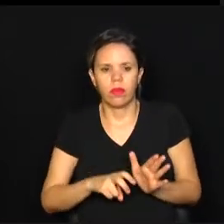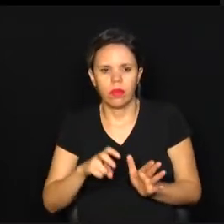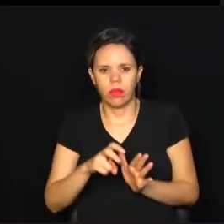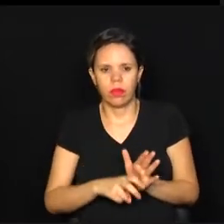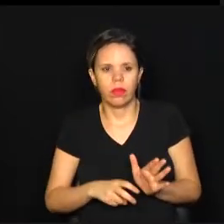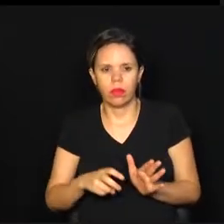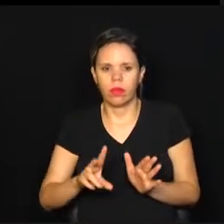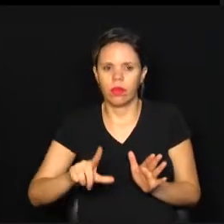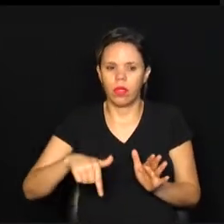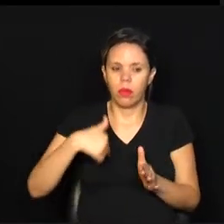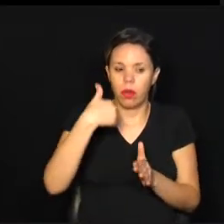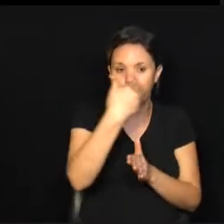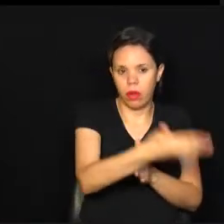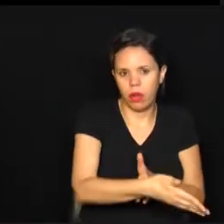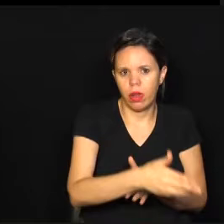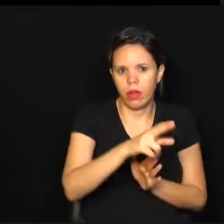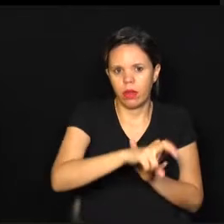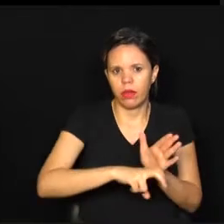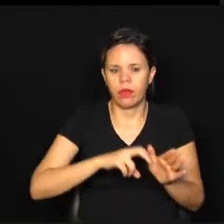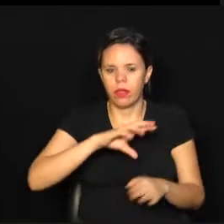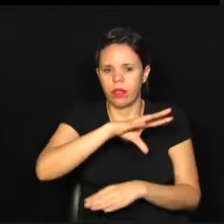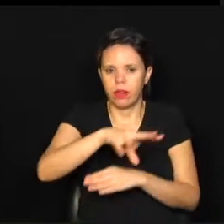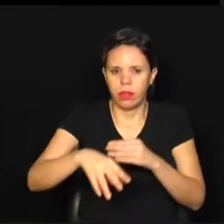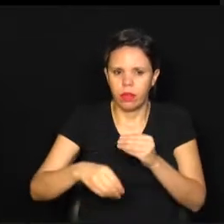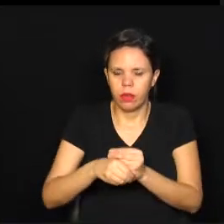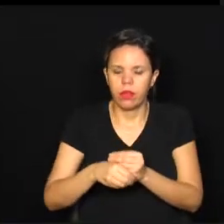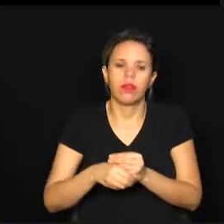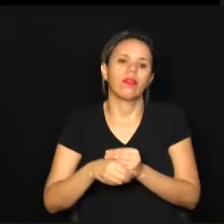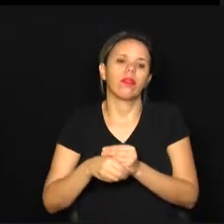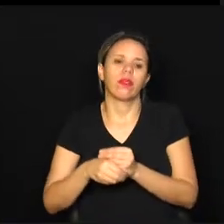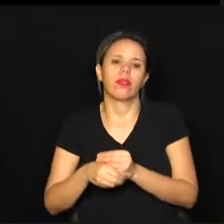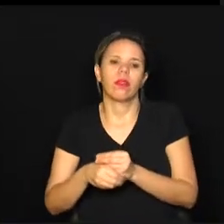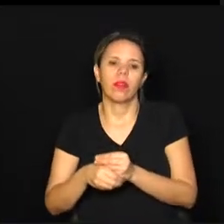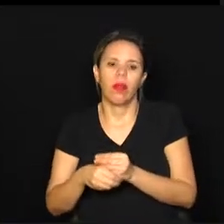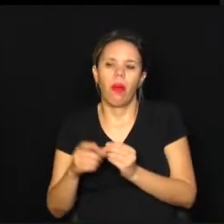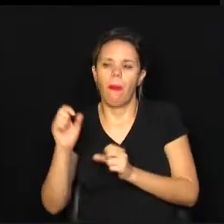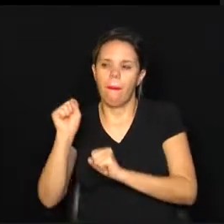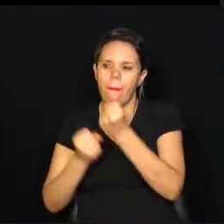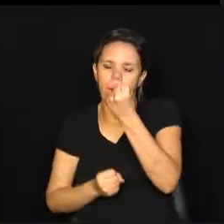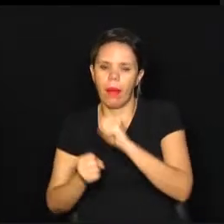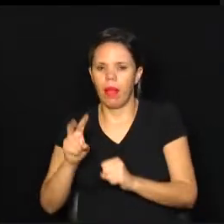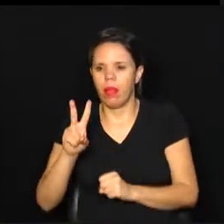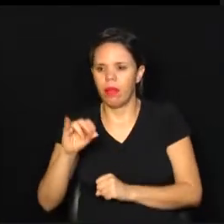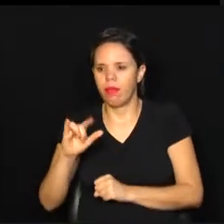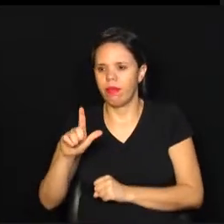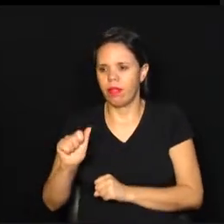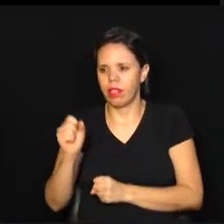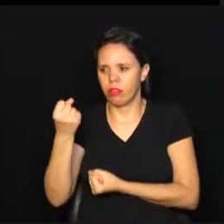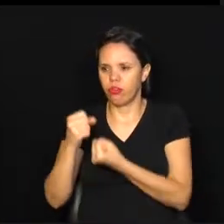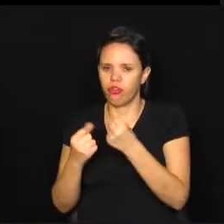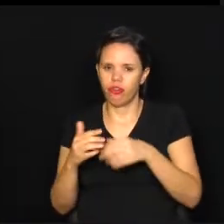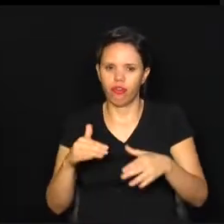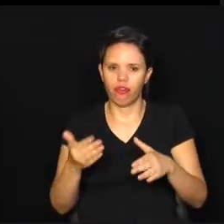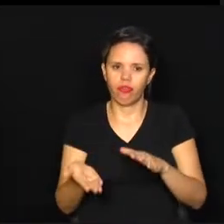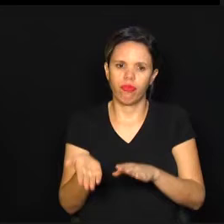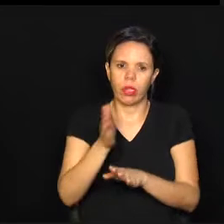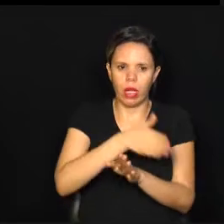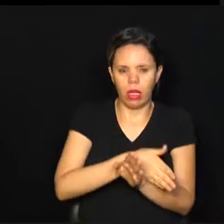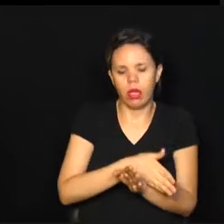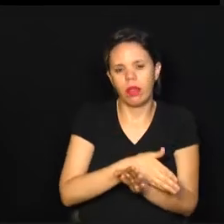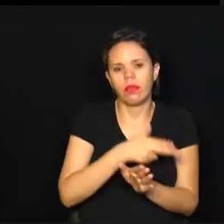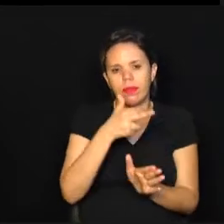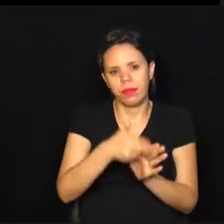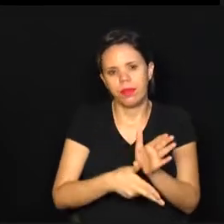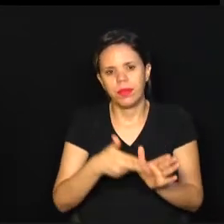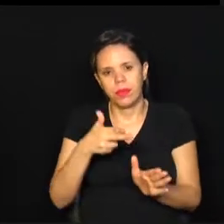ferrovia, uma segregação, então a vila industrial, né, o operariado, e o que está para cá da ferrovia. Então, a